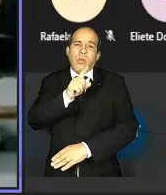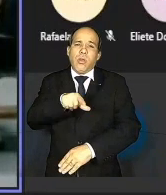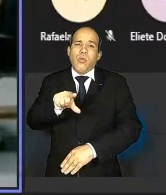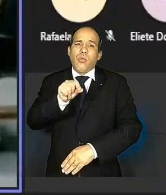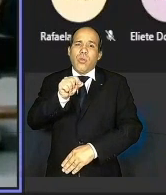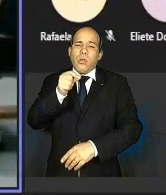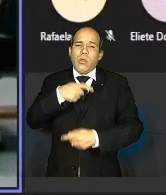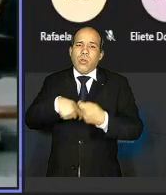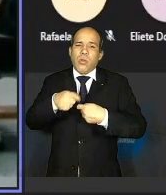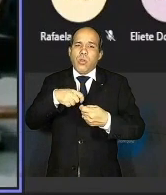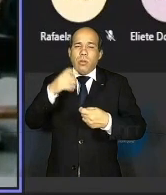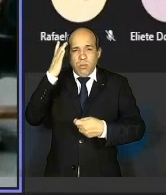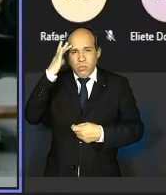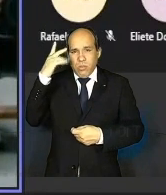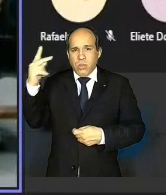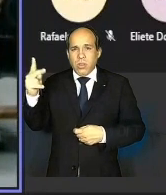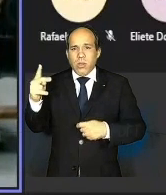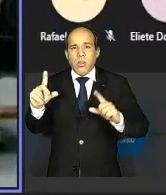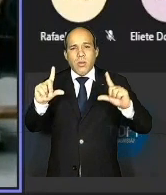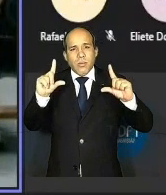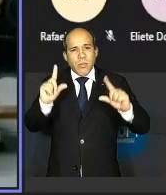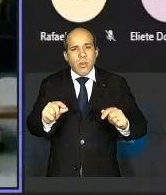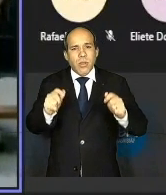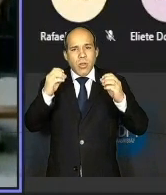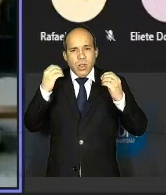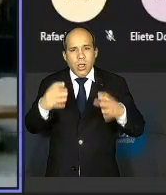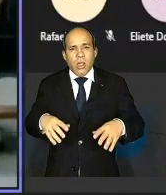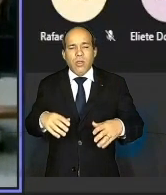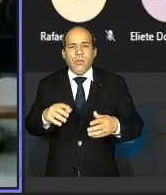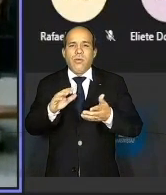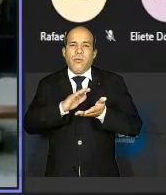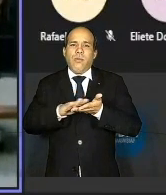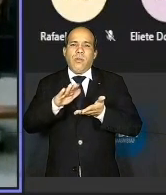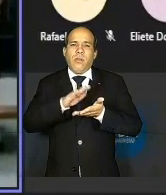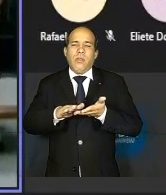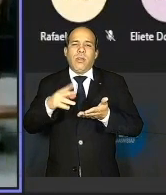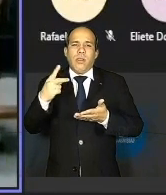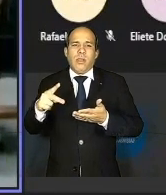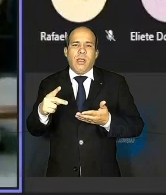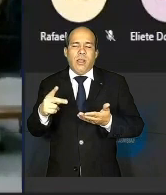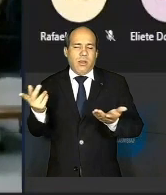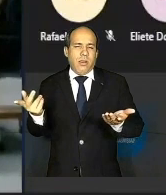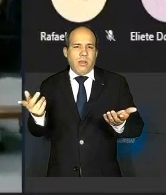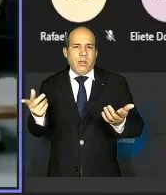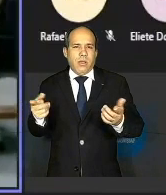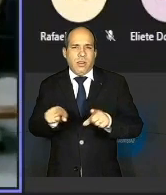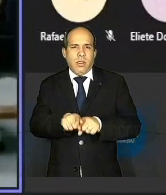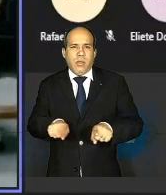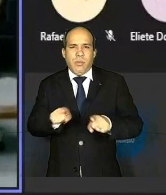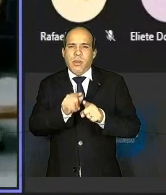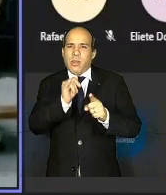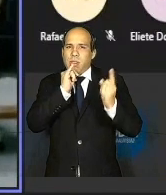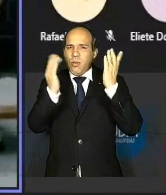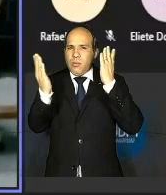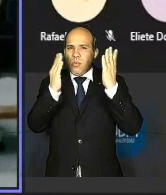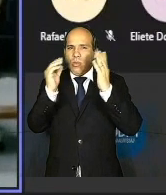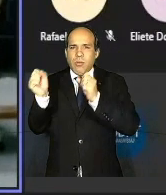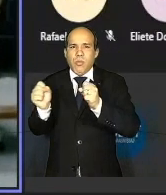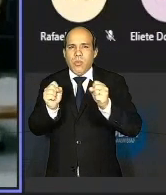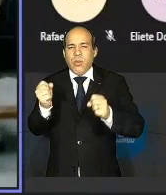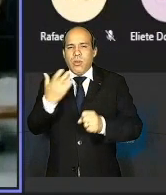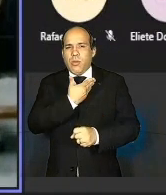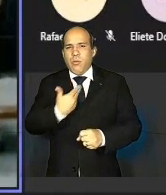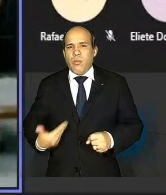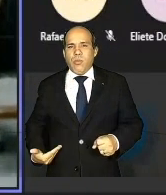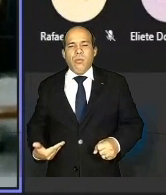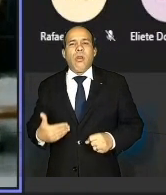uma escolha econômica racional que visa racionalizar a demanda e diminuir os ônus financeiros. Fazendo-se uma analogia